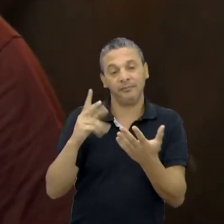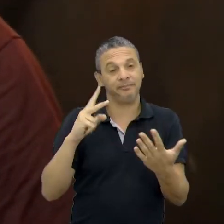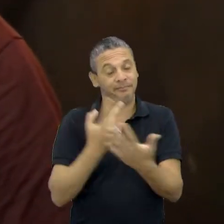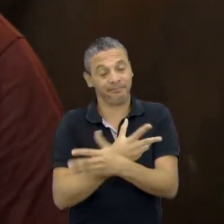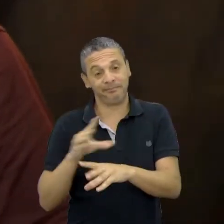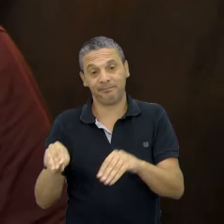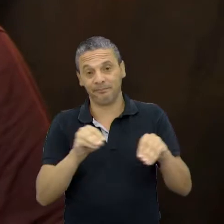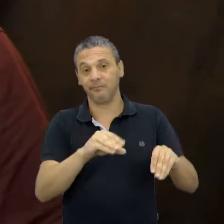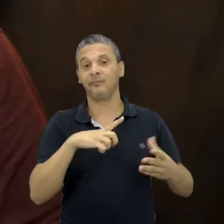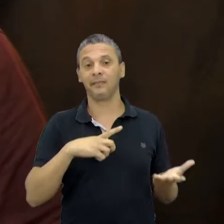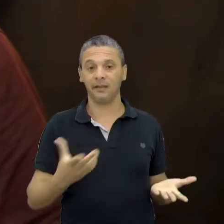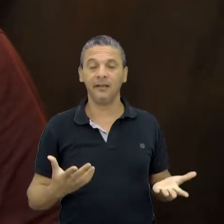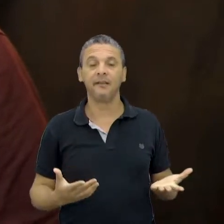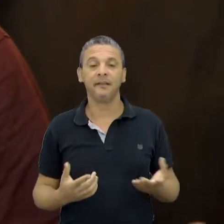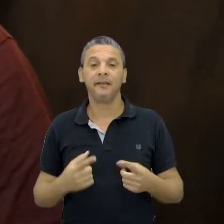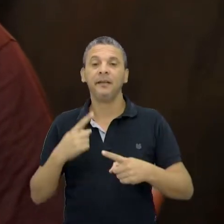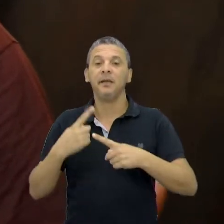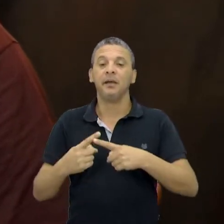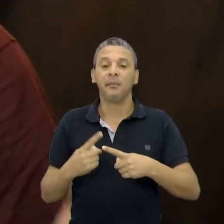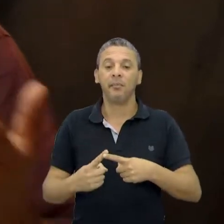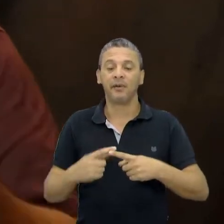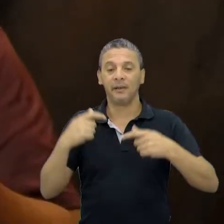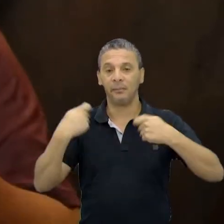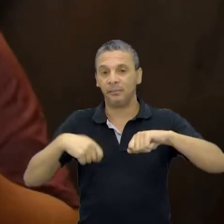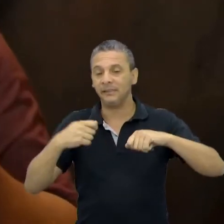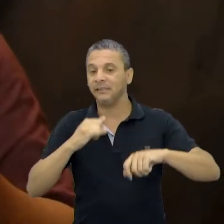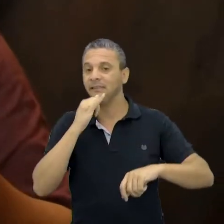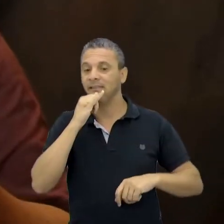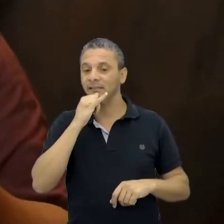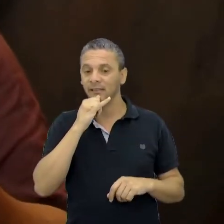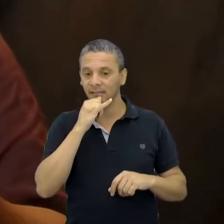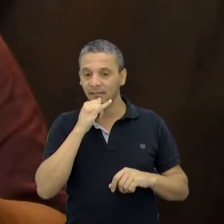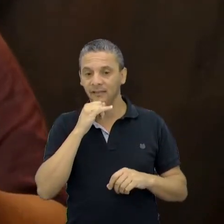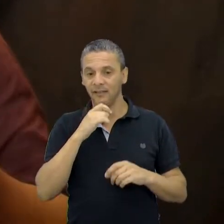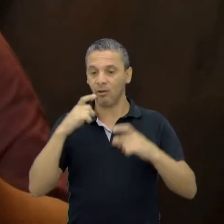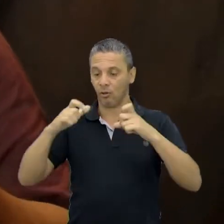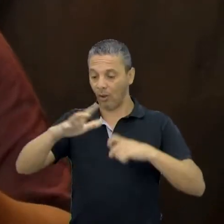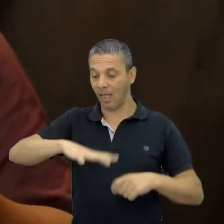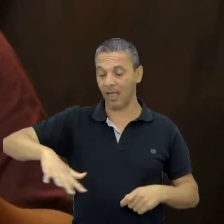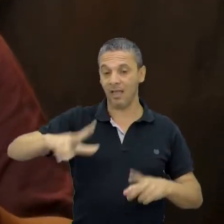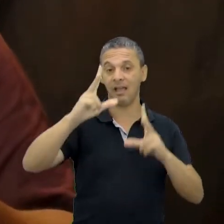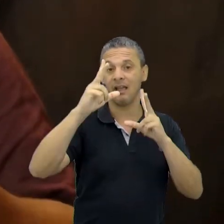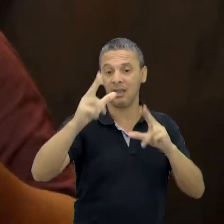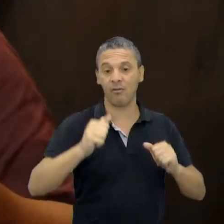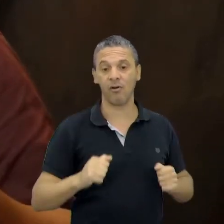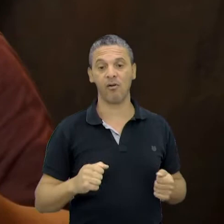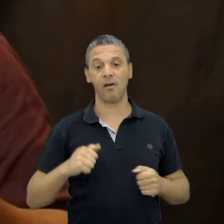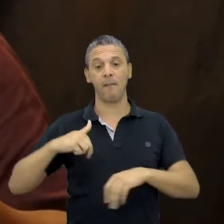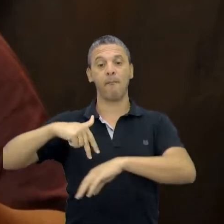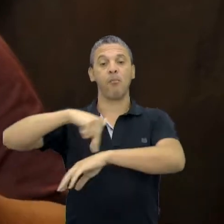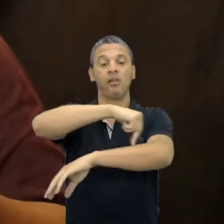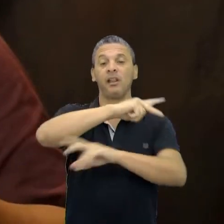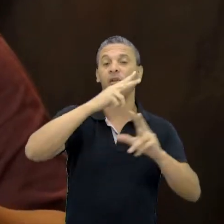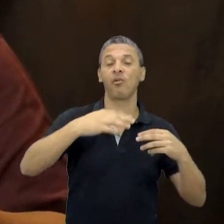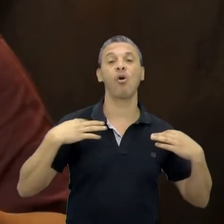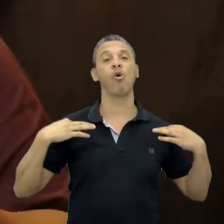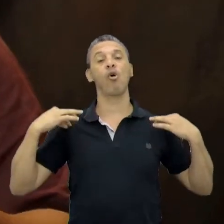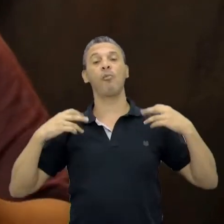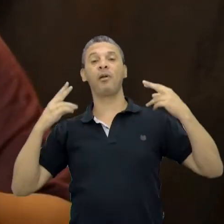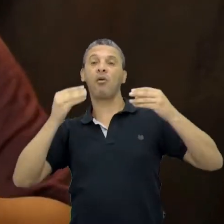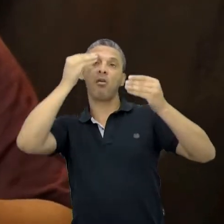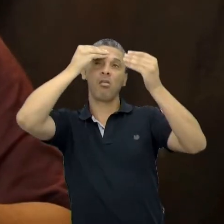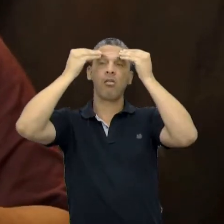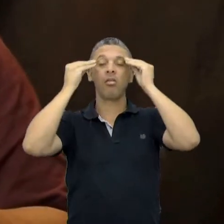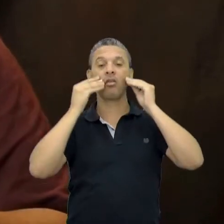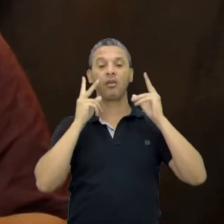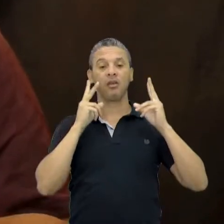fazer um plágio, porque você tem muitas vezes o mesmo set, a mesma modelo, a mesma roupa, a mesma maquiagem,